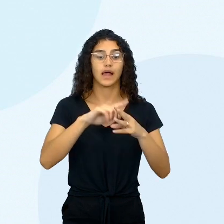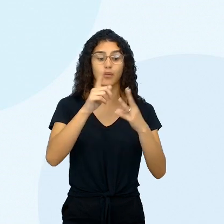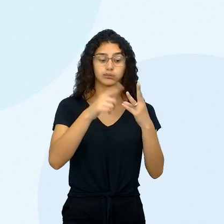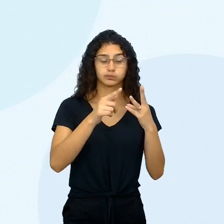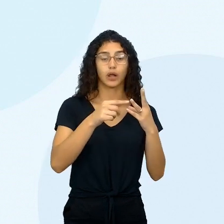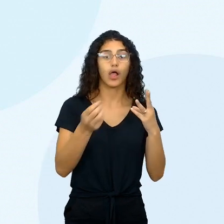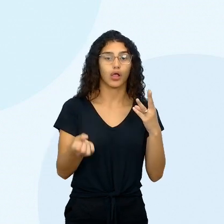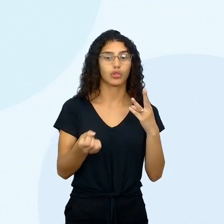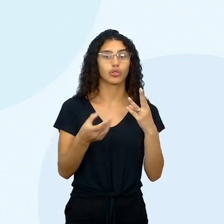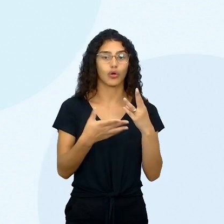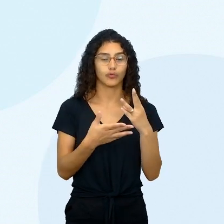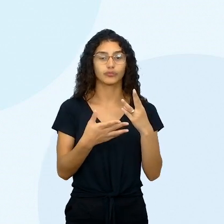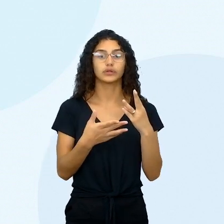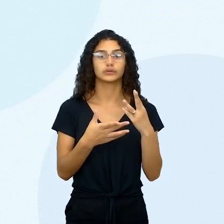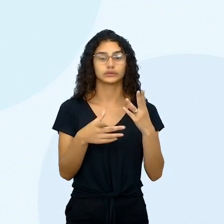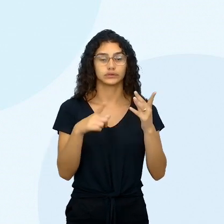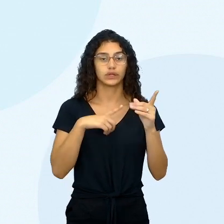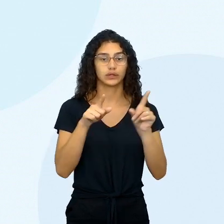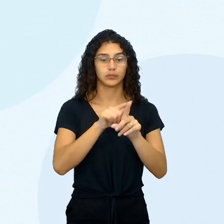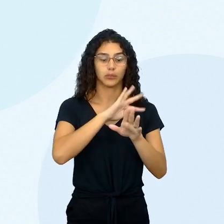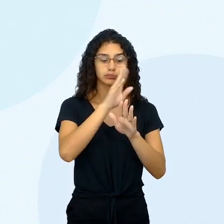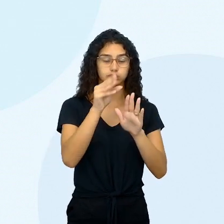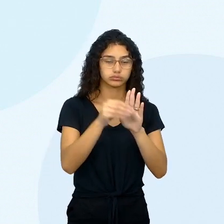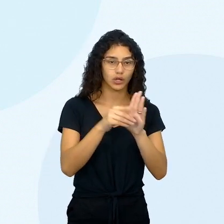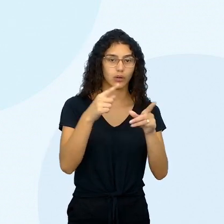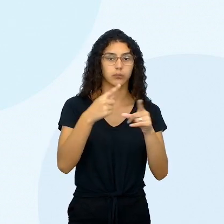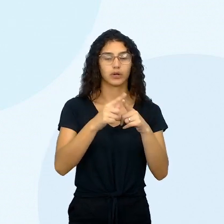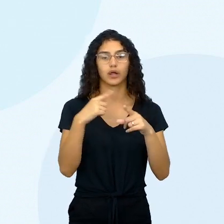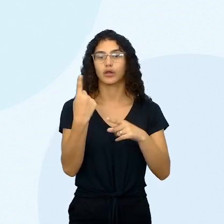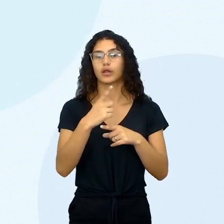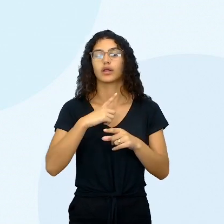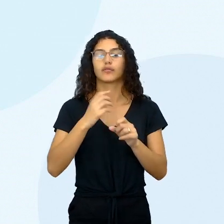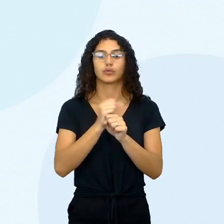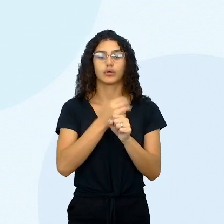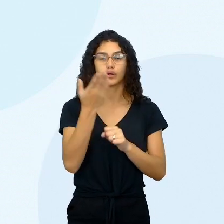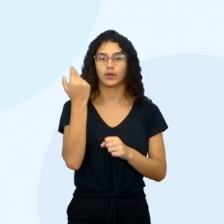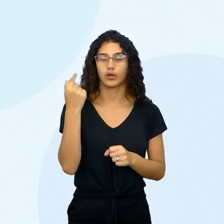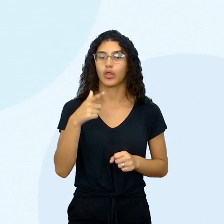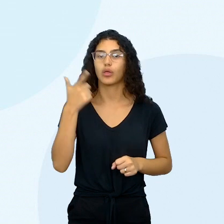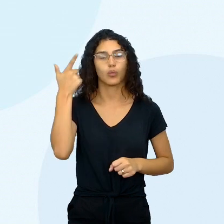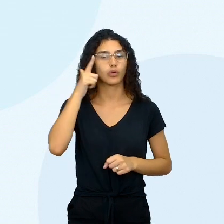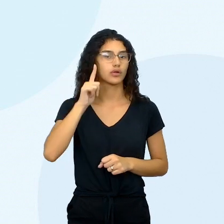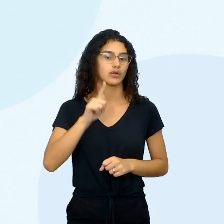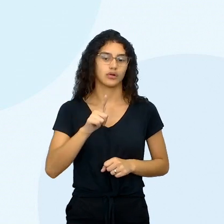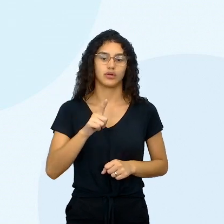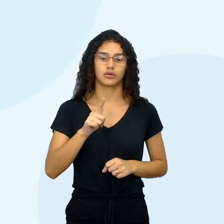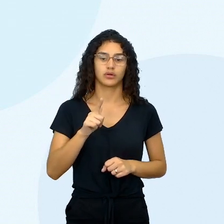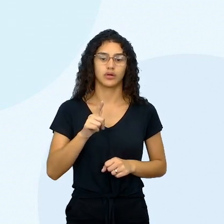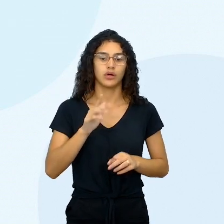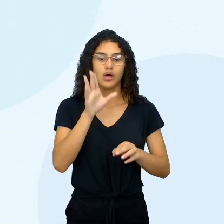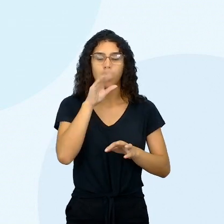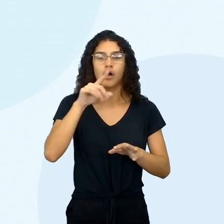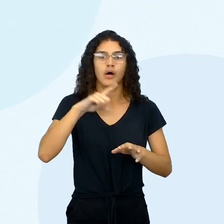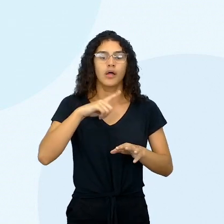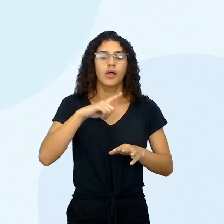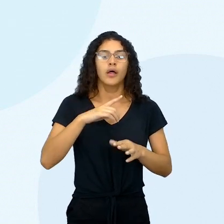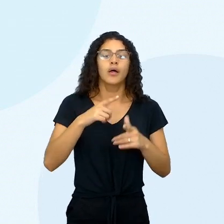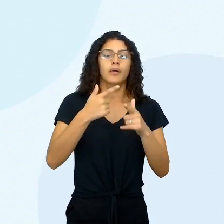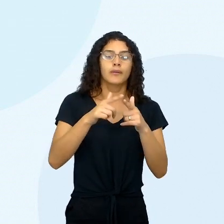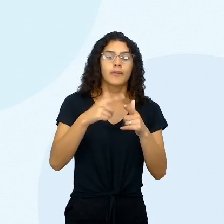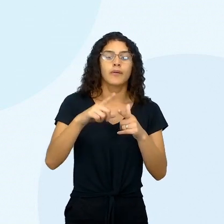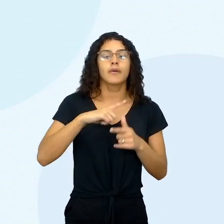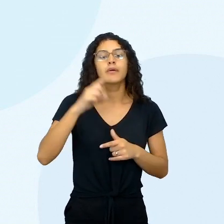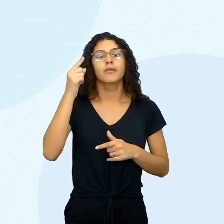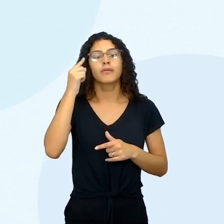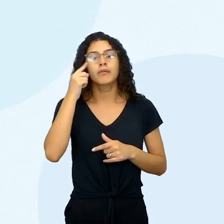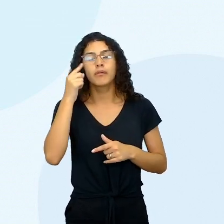temática integradora das outras, porque a gente, até nos anos anteriores, a gente não conseguia não falar de resíduos sólidos sem